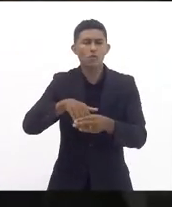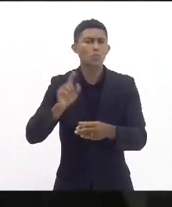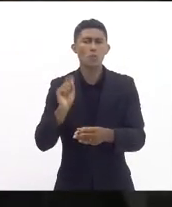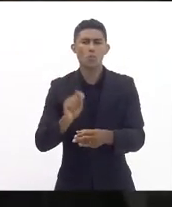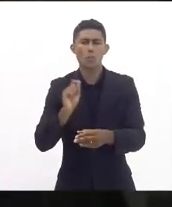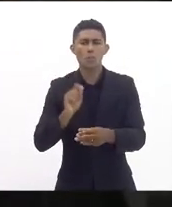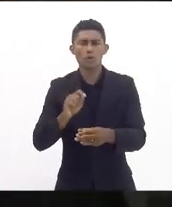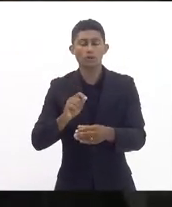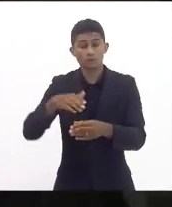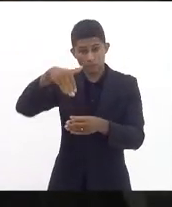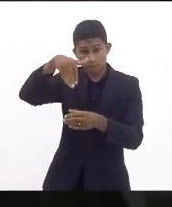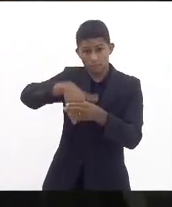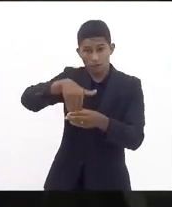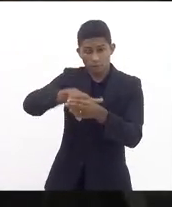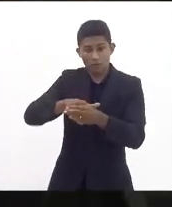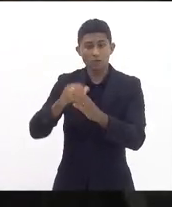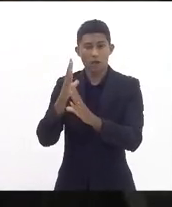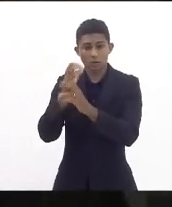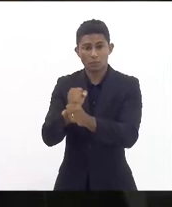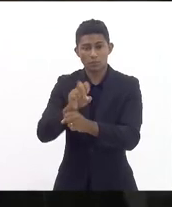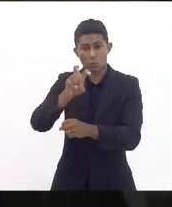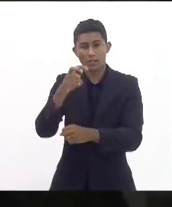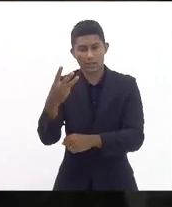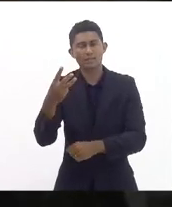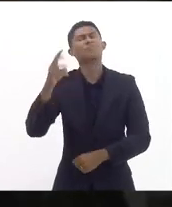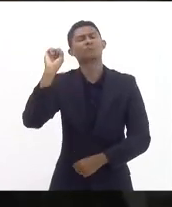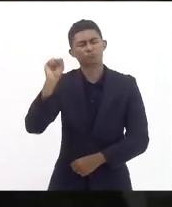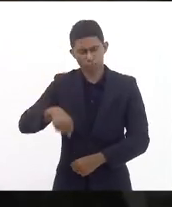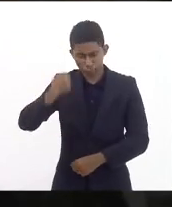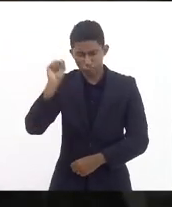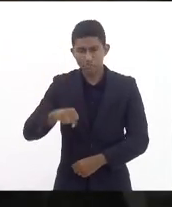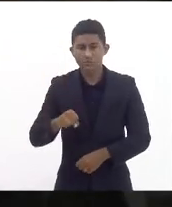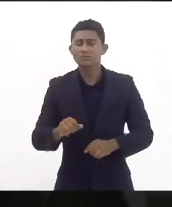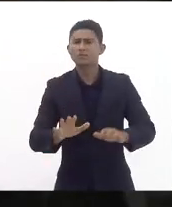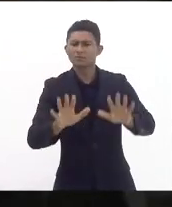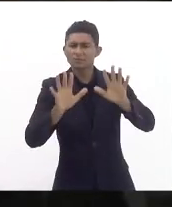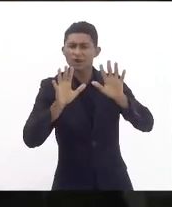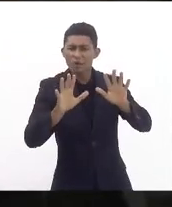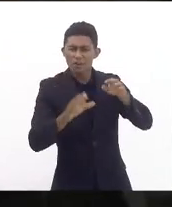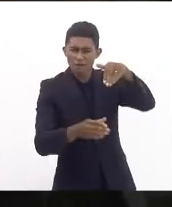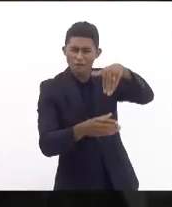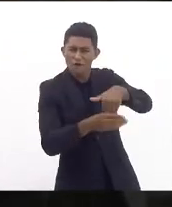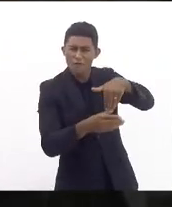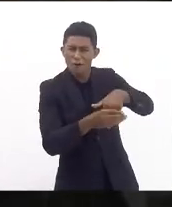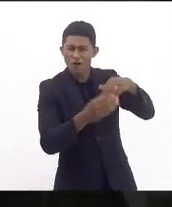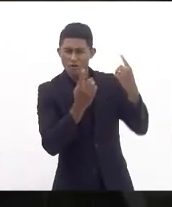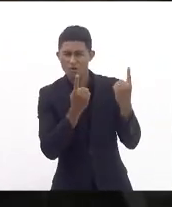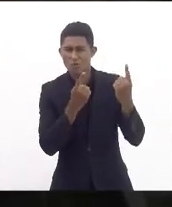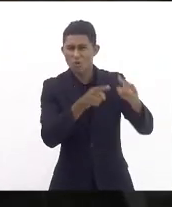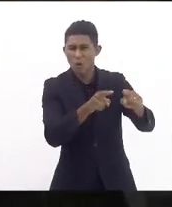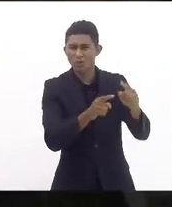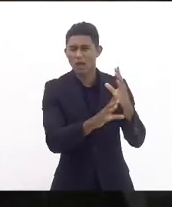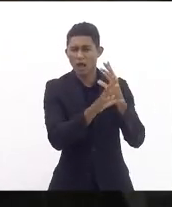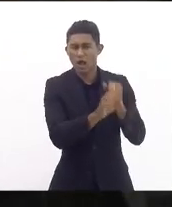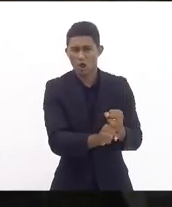53 votos favoráveis e 47 contas